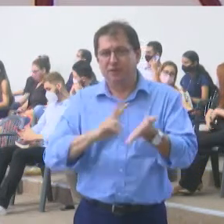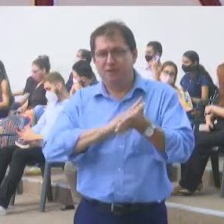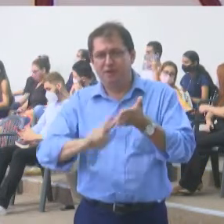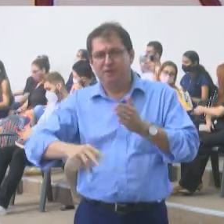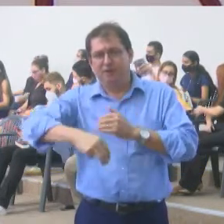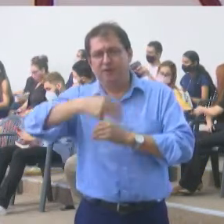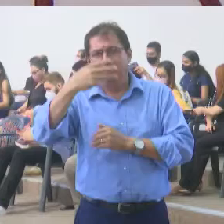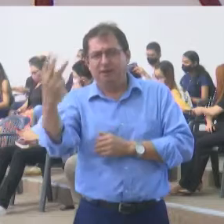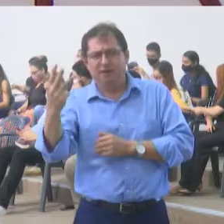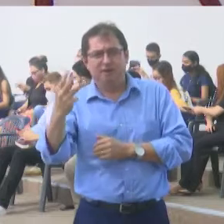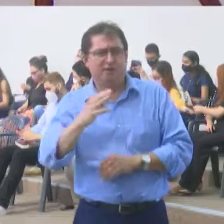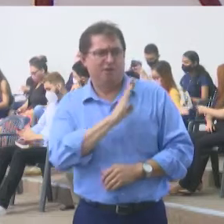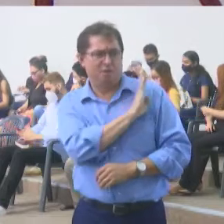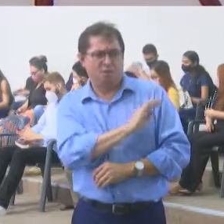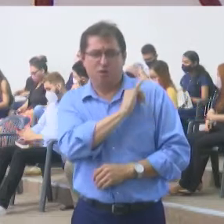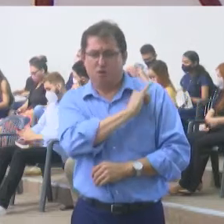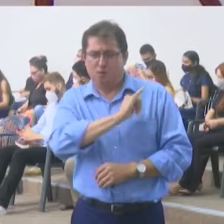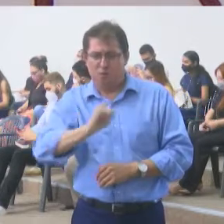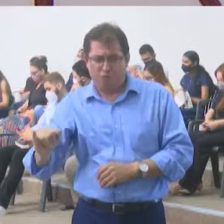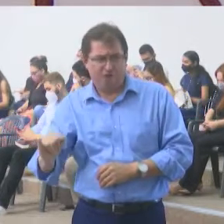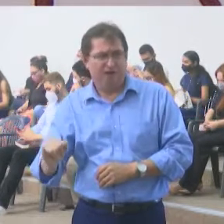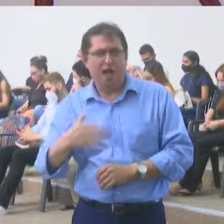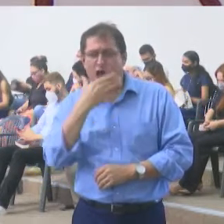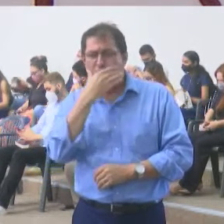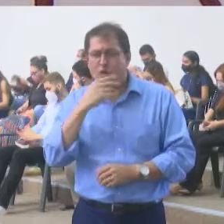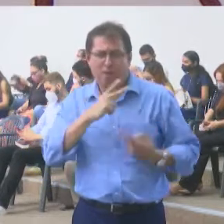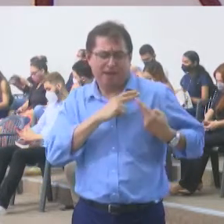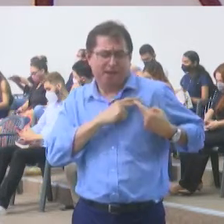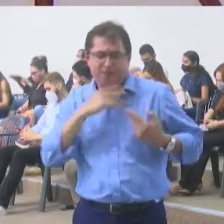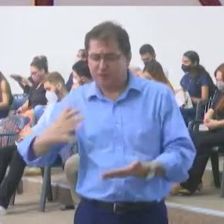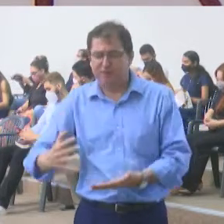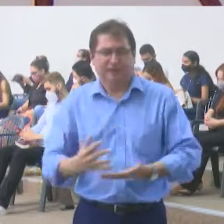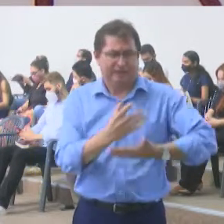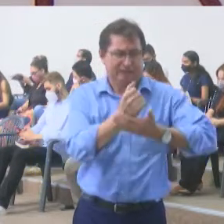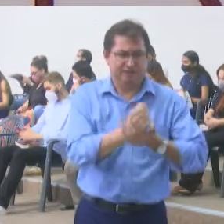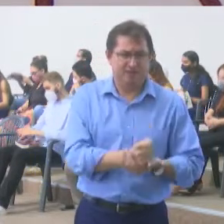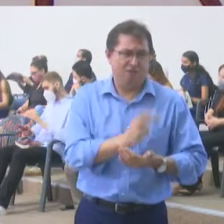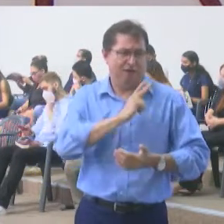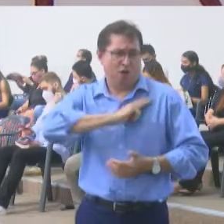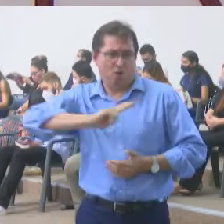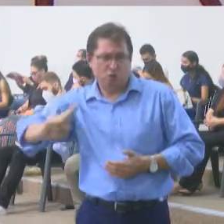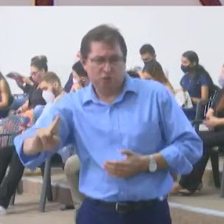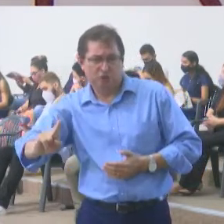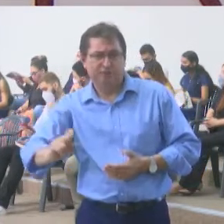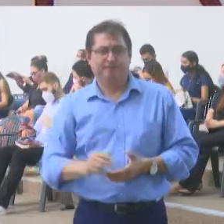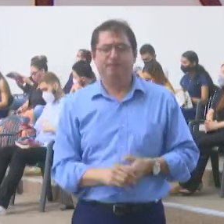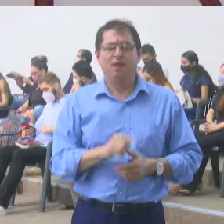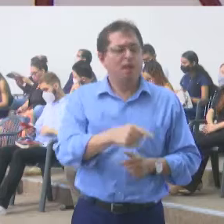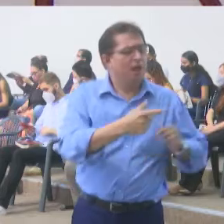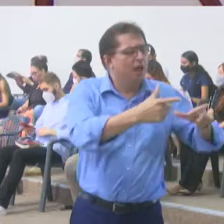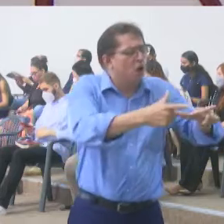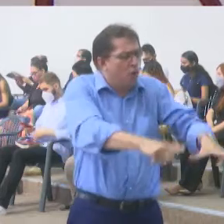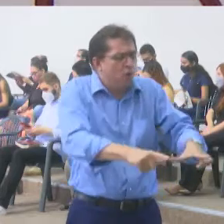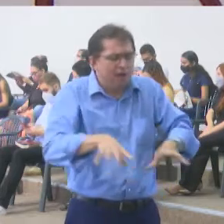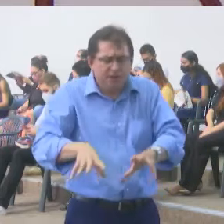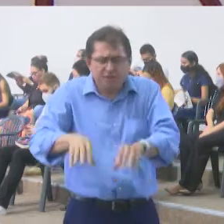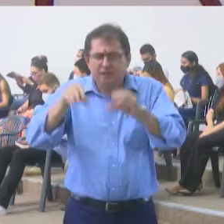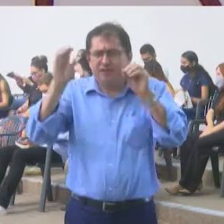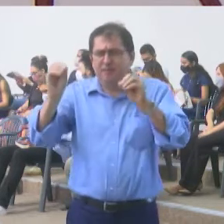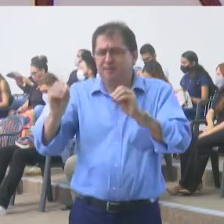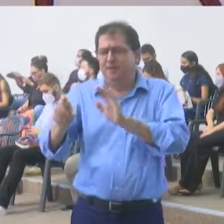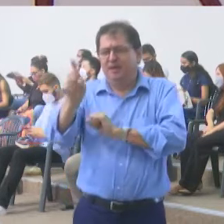3. Boaz então diz ao resgatador: aquela parte de terra que foi de Elimeleque, nosso irmão, Noemi,